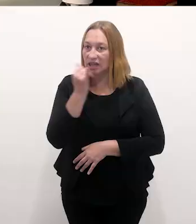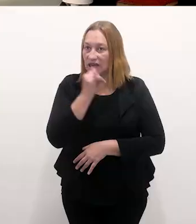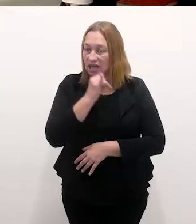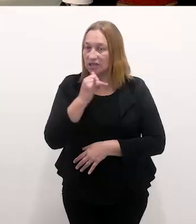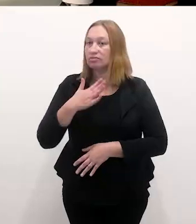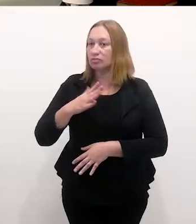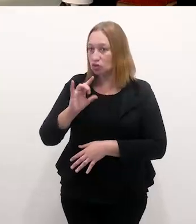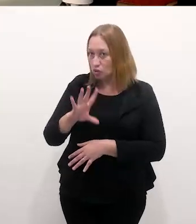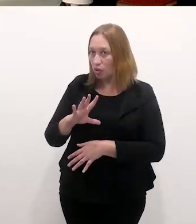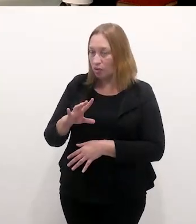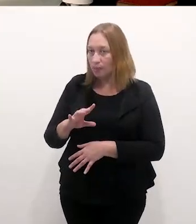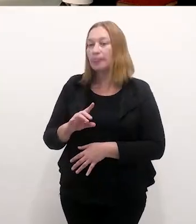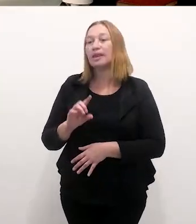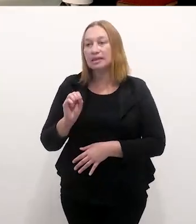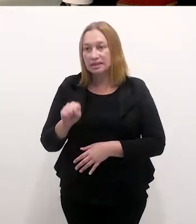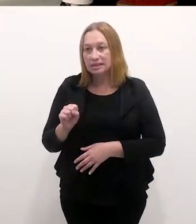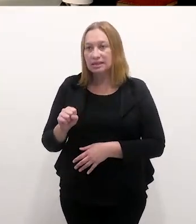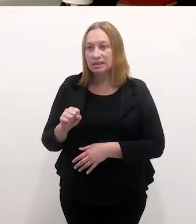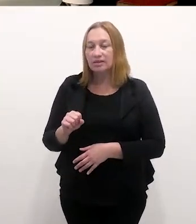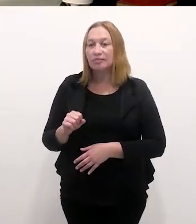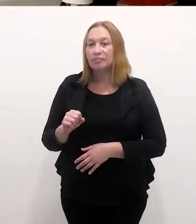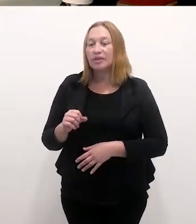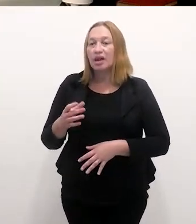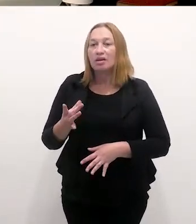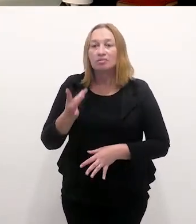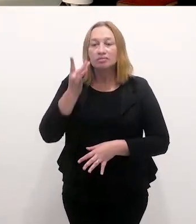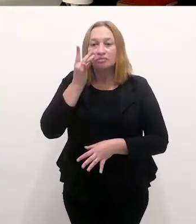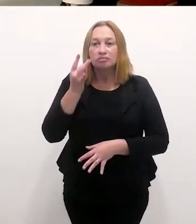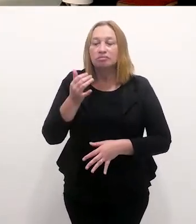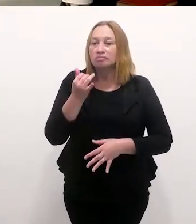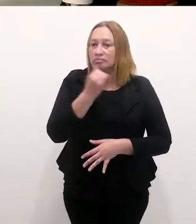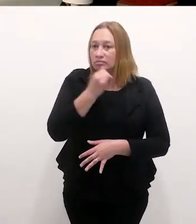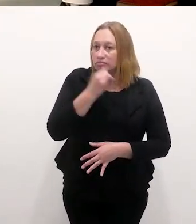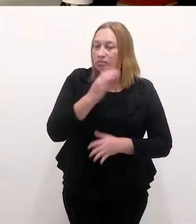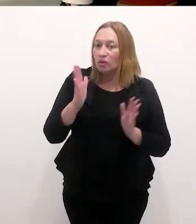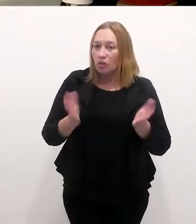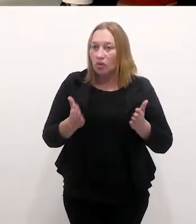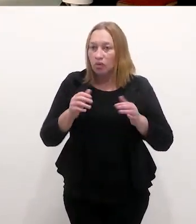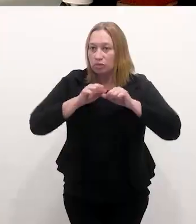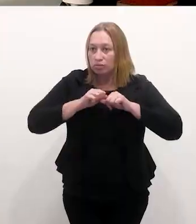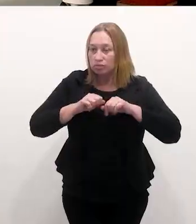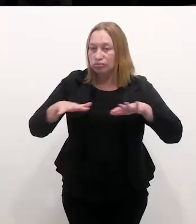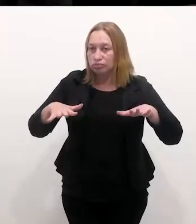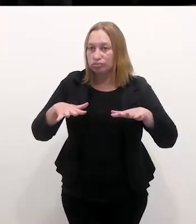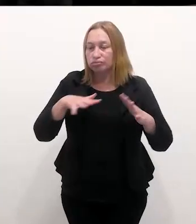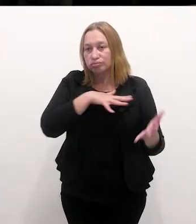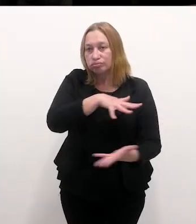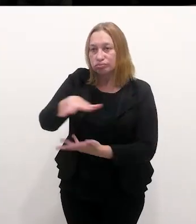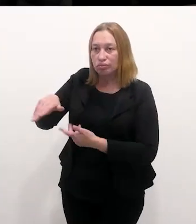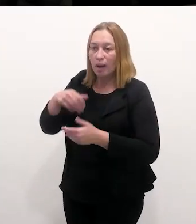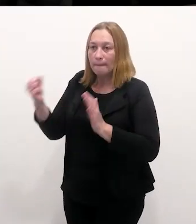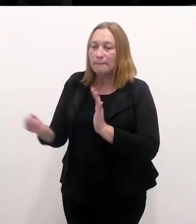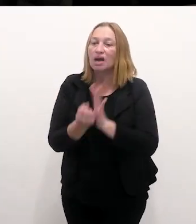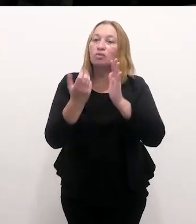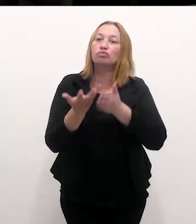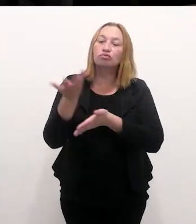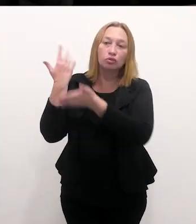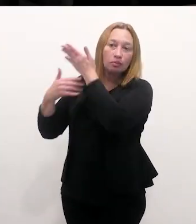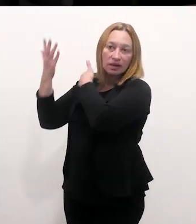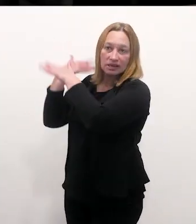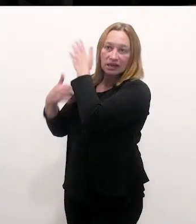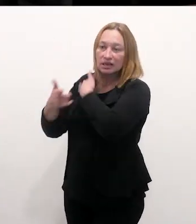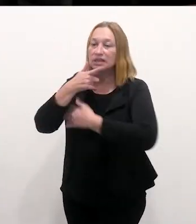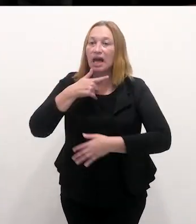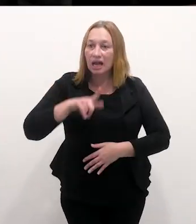italiano. Eu falo italiano. Rio Grande do Sul. Entendeu? É isso. E a presença italiana, obviamente com a globalização hoje, essa presença marcante